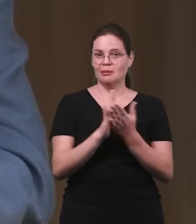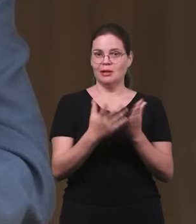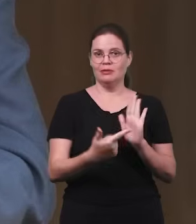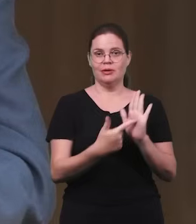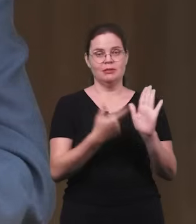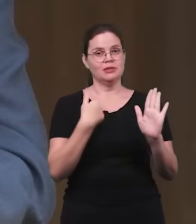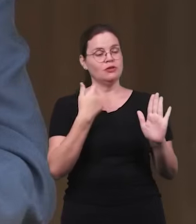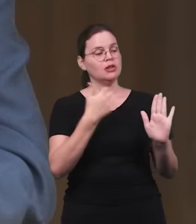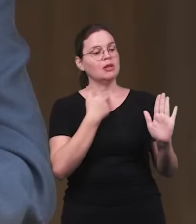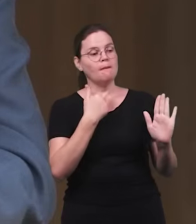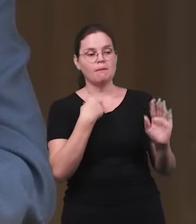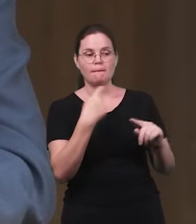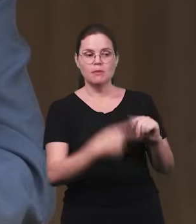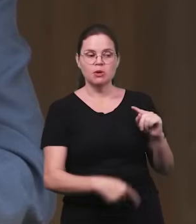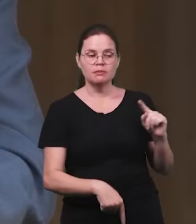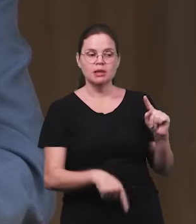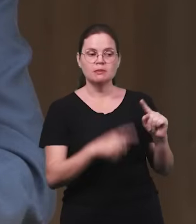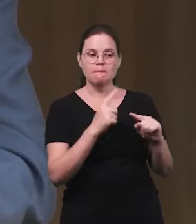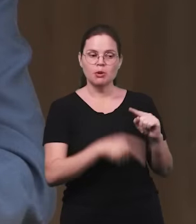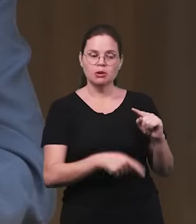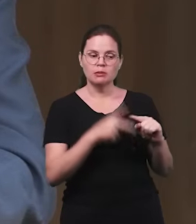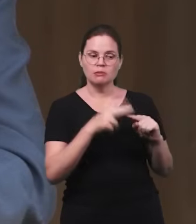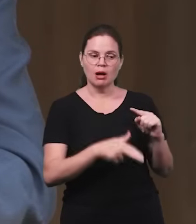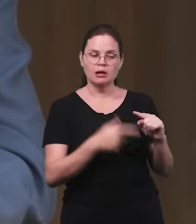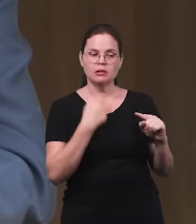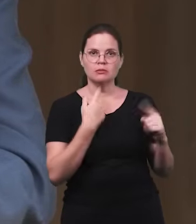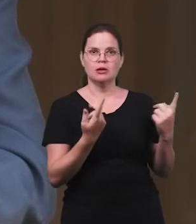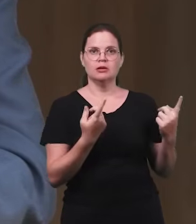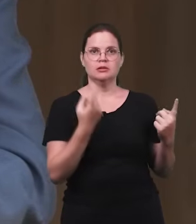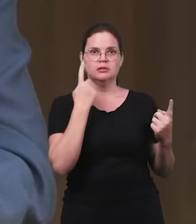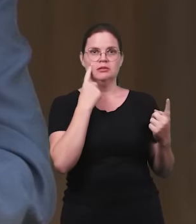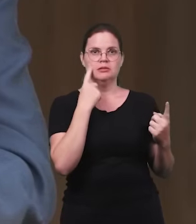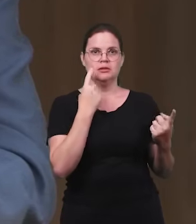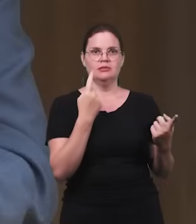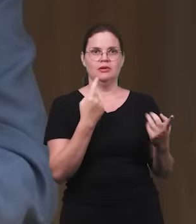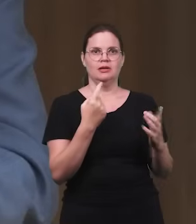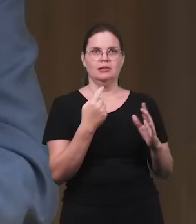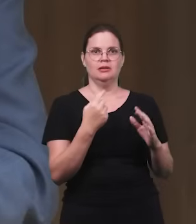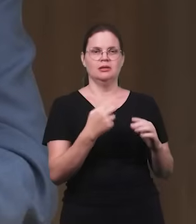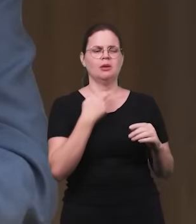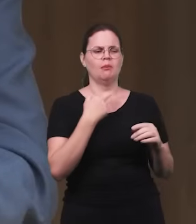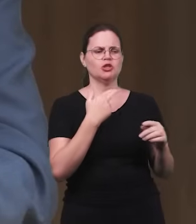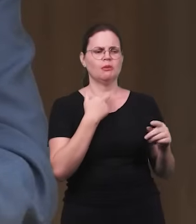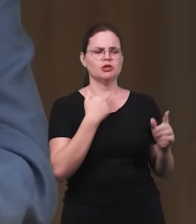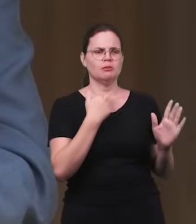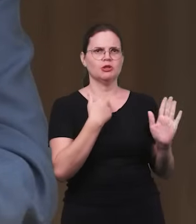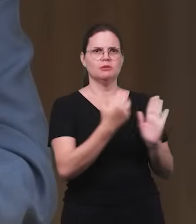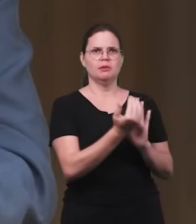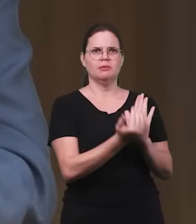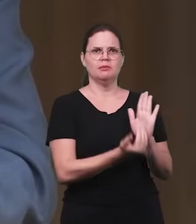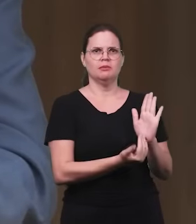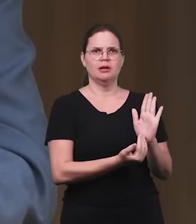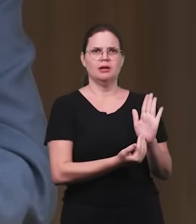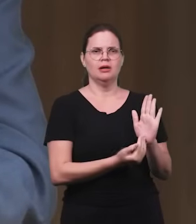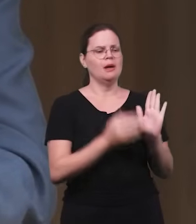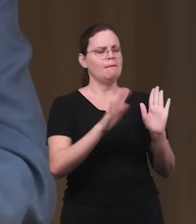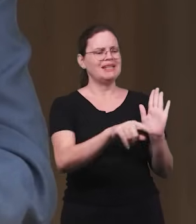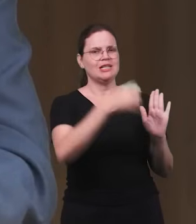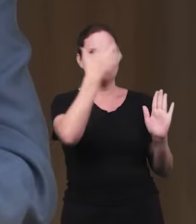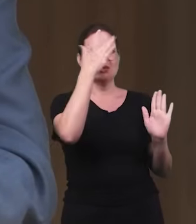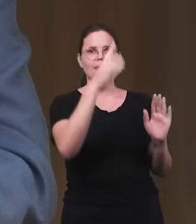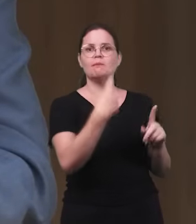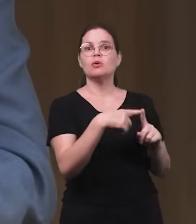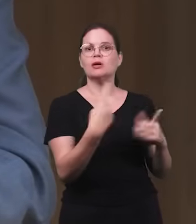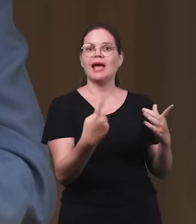simplesmente proibições. Você falou uma cartilha, uma apostila de proibições, não pode, e ele não tem nem ideia por